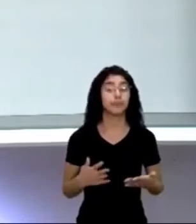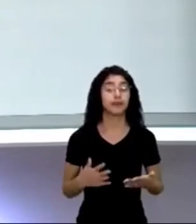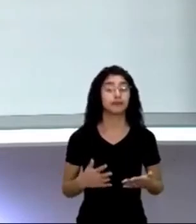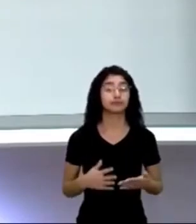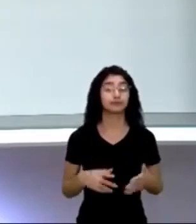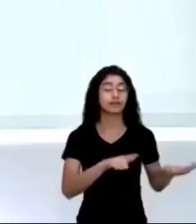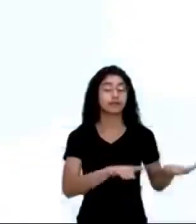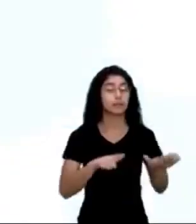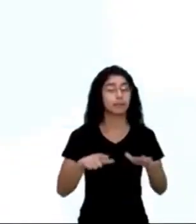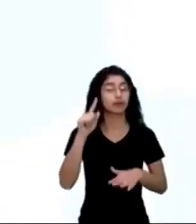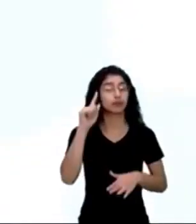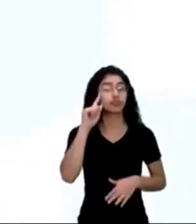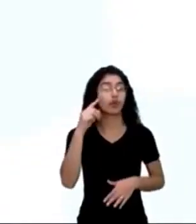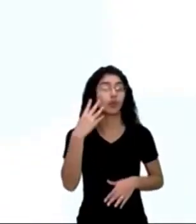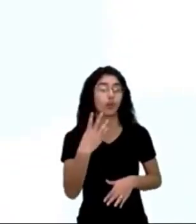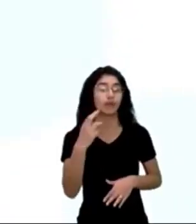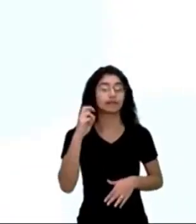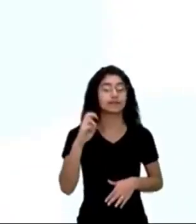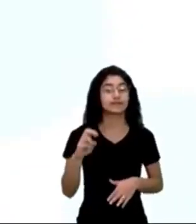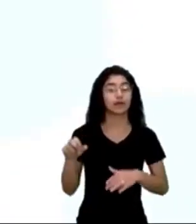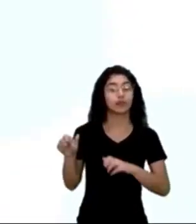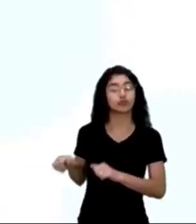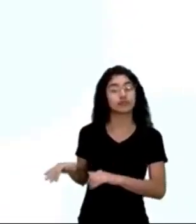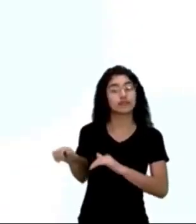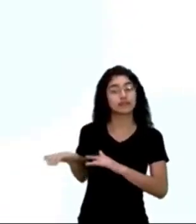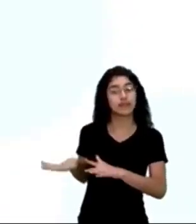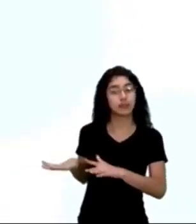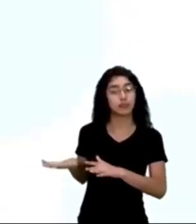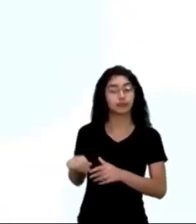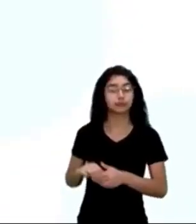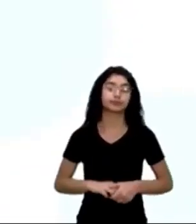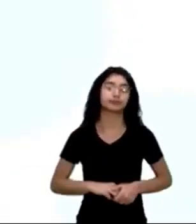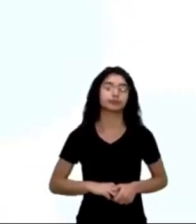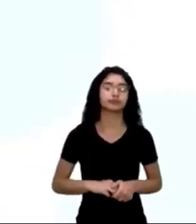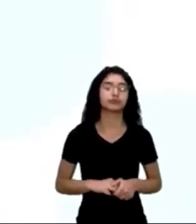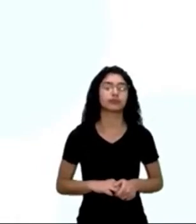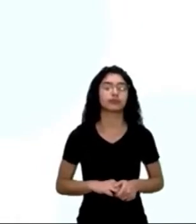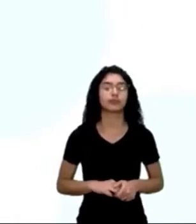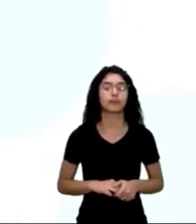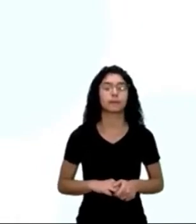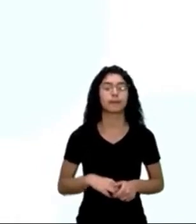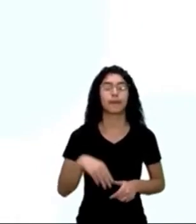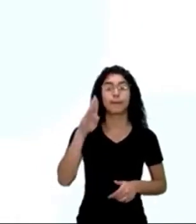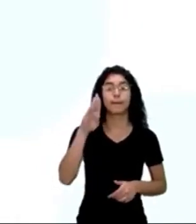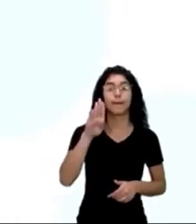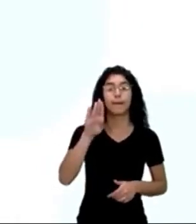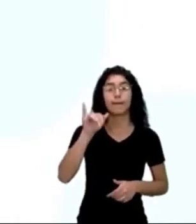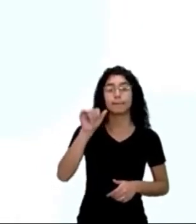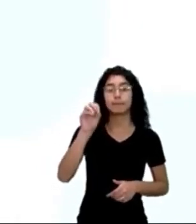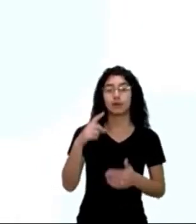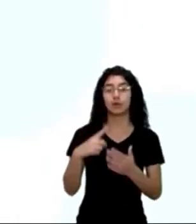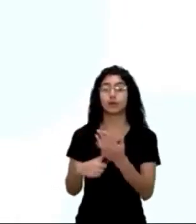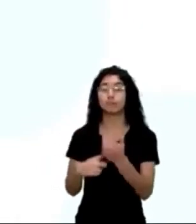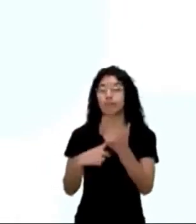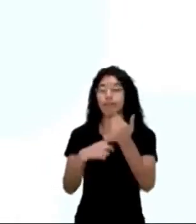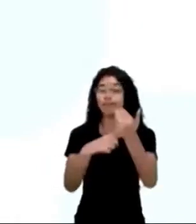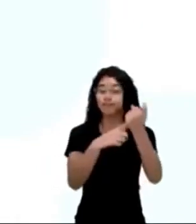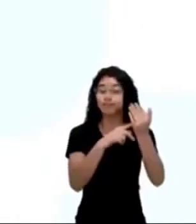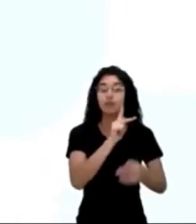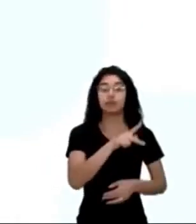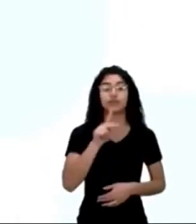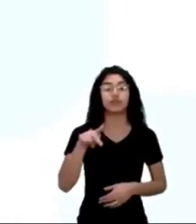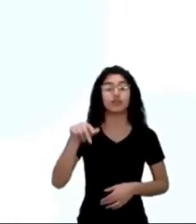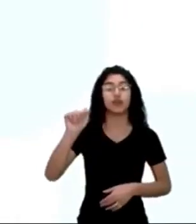dias 4 e 5 de setembro, né, praticamente é a primeira semana, será abordado aí biotecnologia pelo professor Aldo